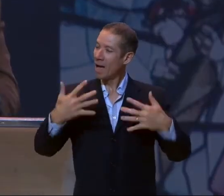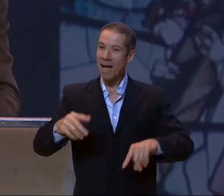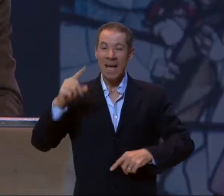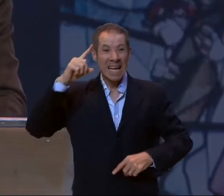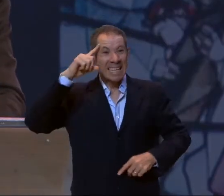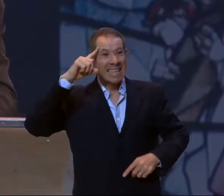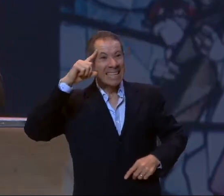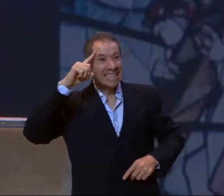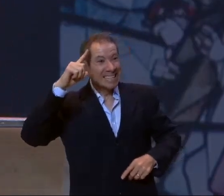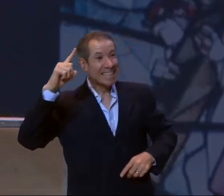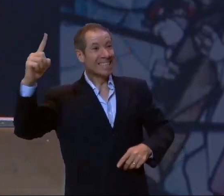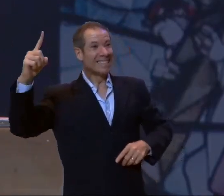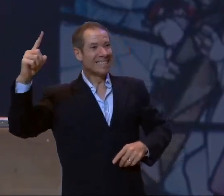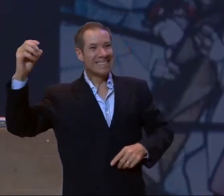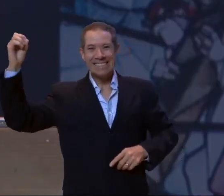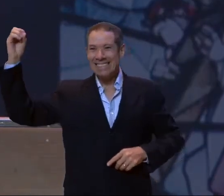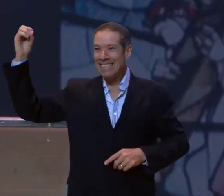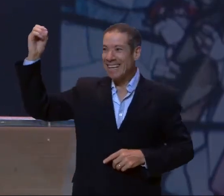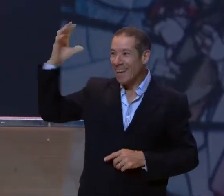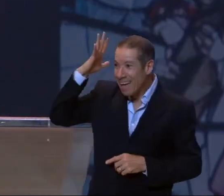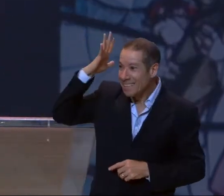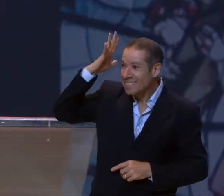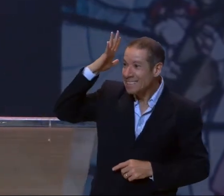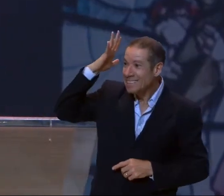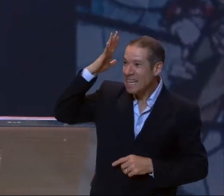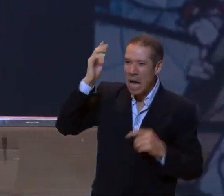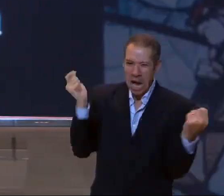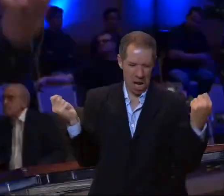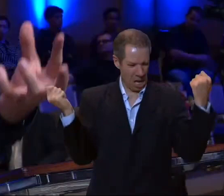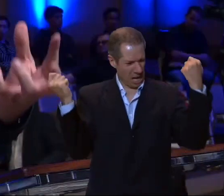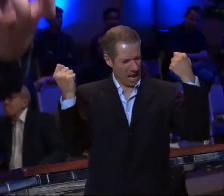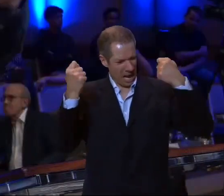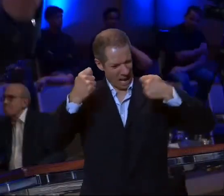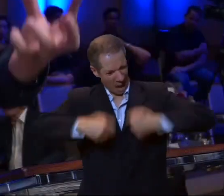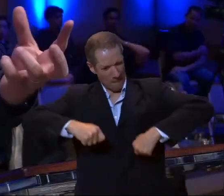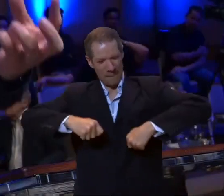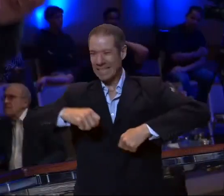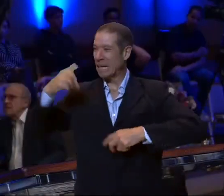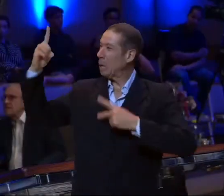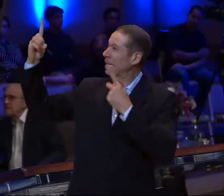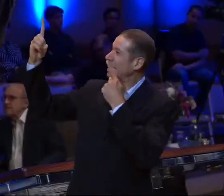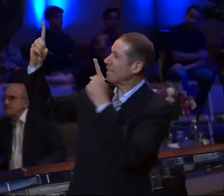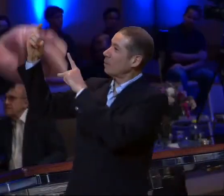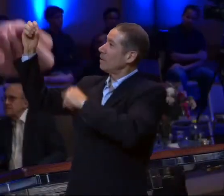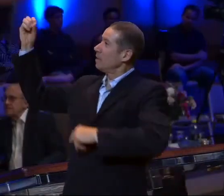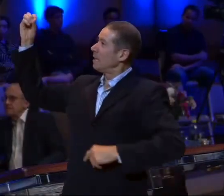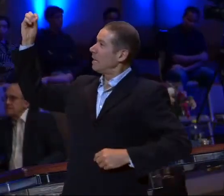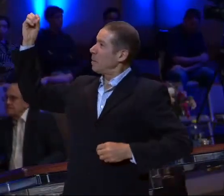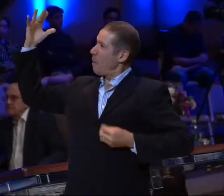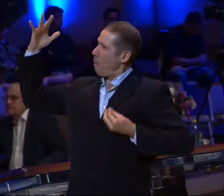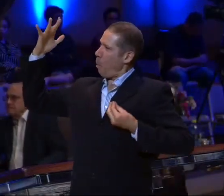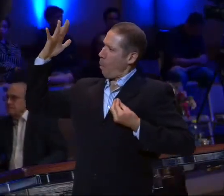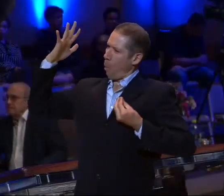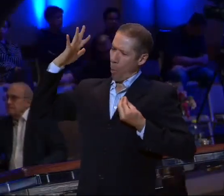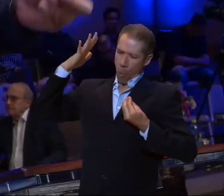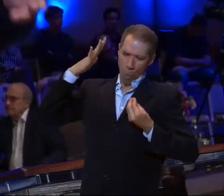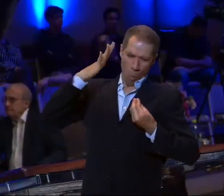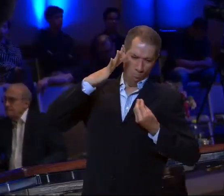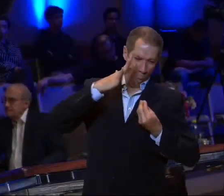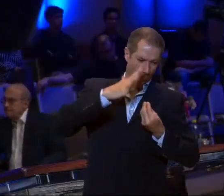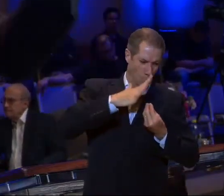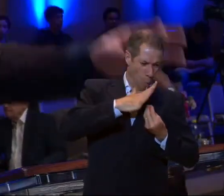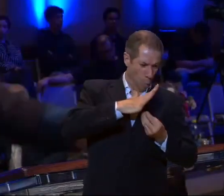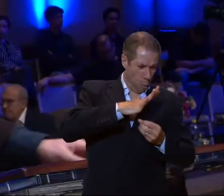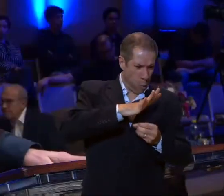Naquele dia, uma graça, uma capacitação de Deus foi derramada sobre a